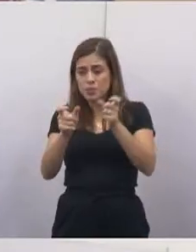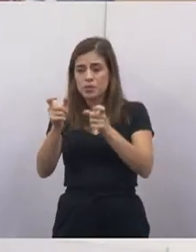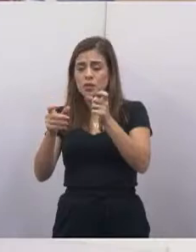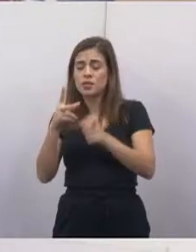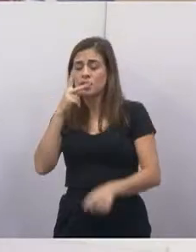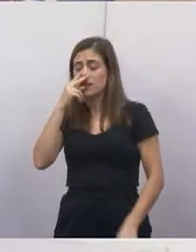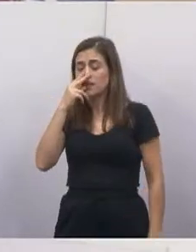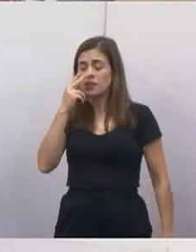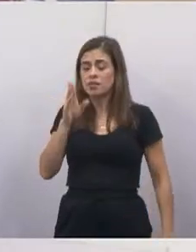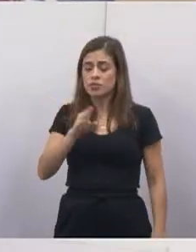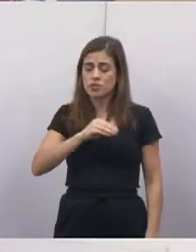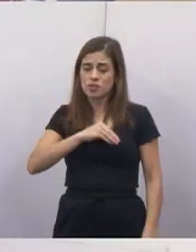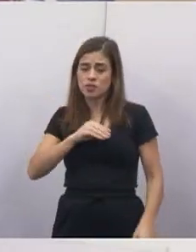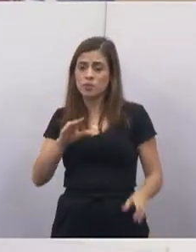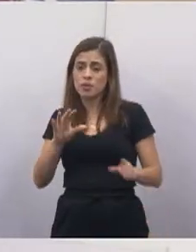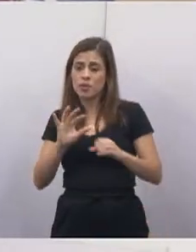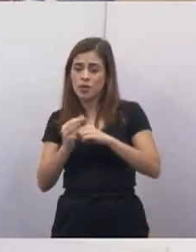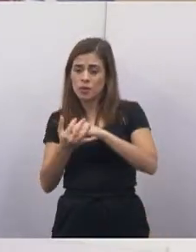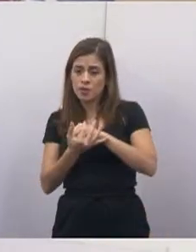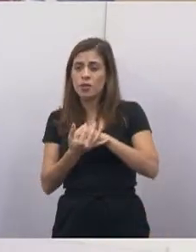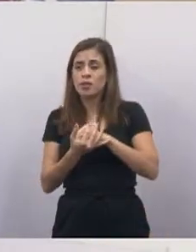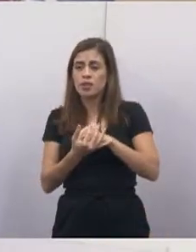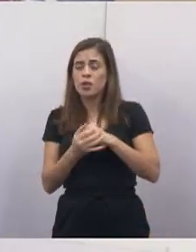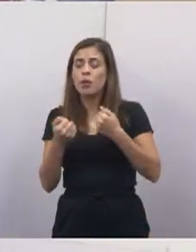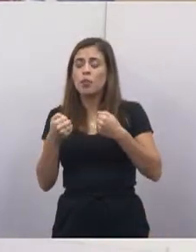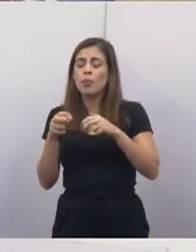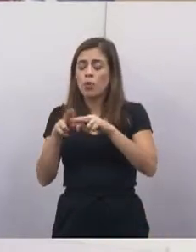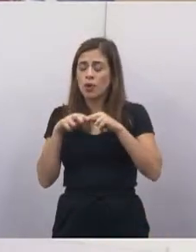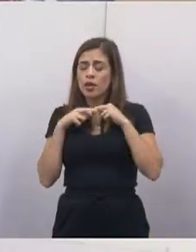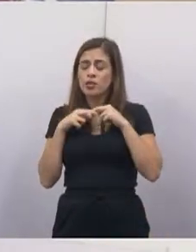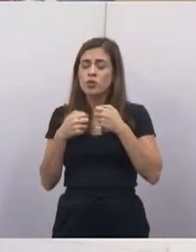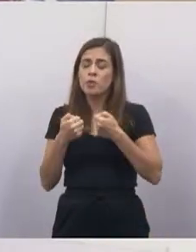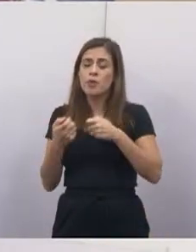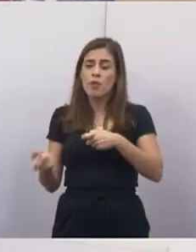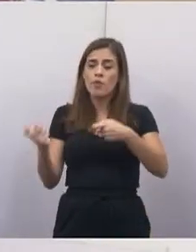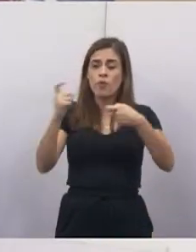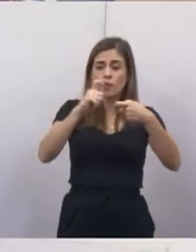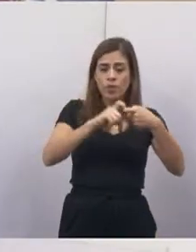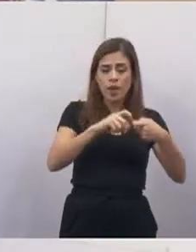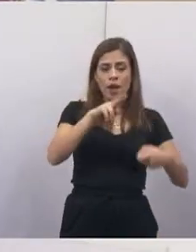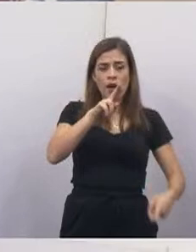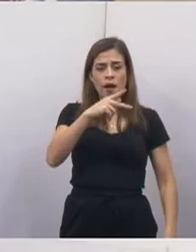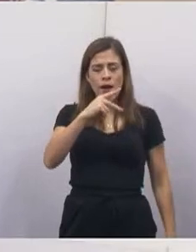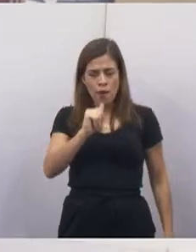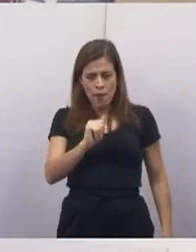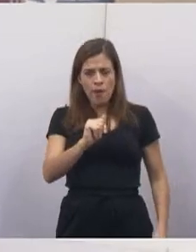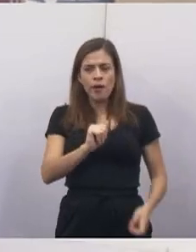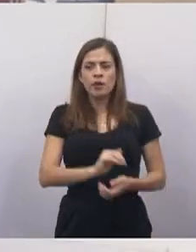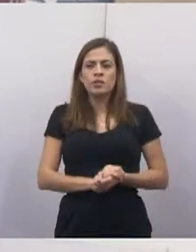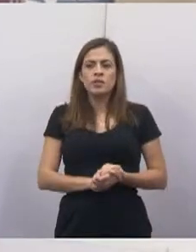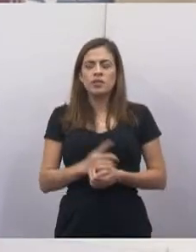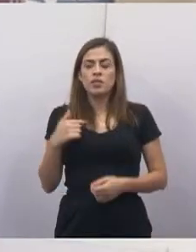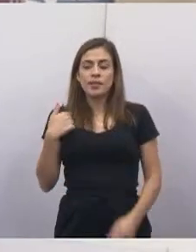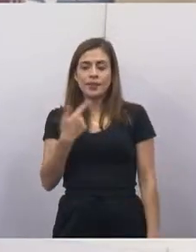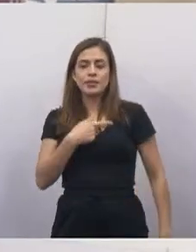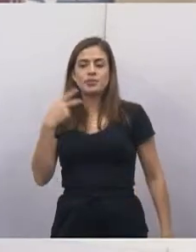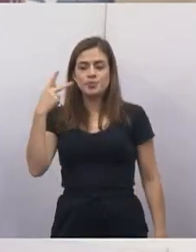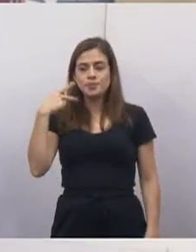retornar para a UPA Dr. Telmo. Então, nós, vereadores, temos que usar o nosso papel também de